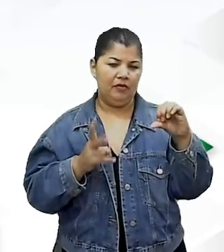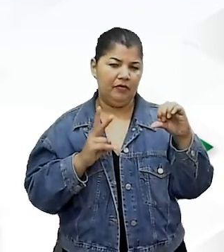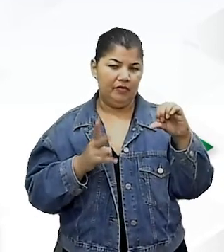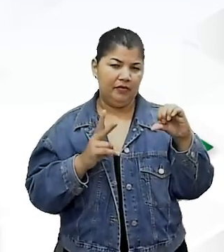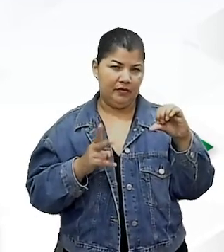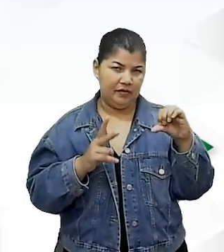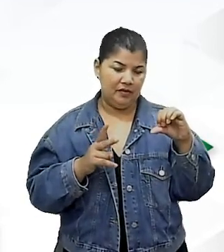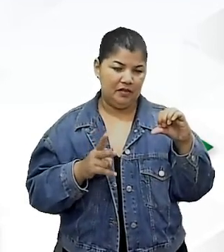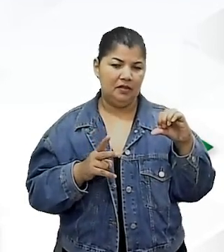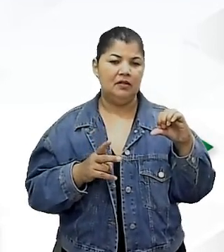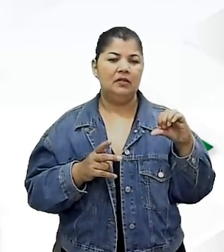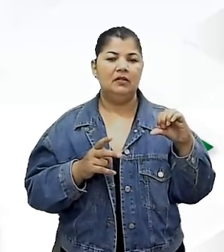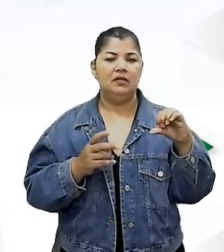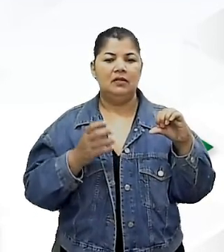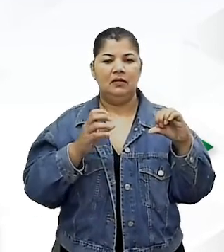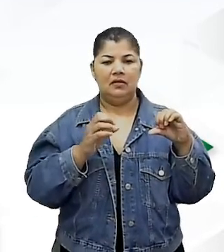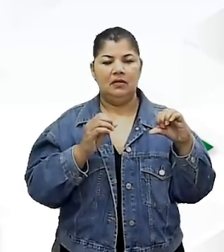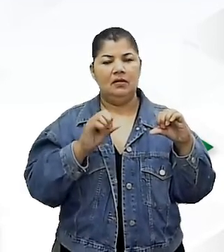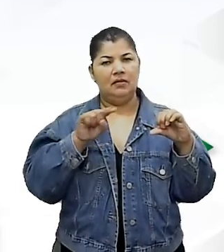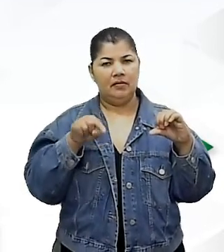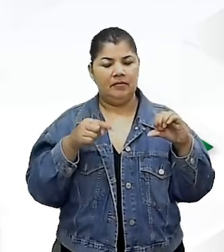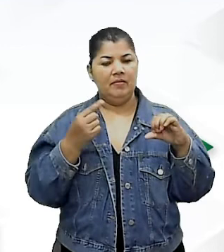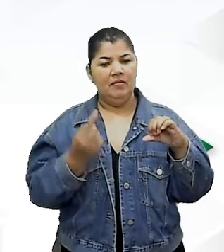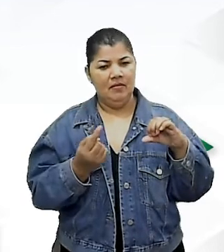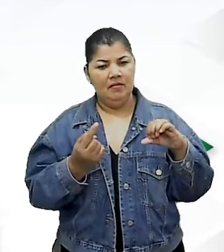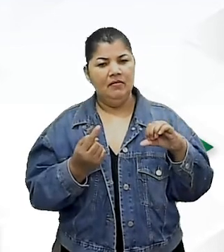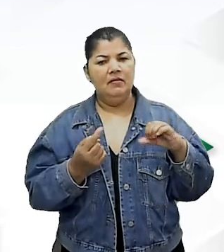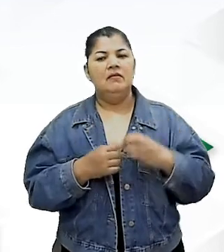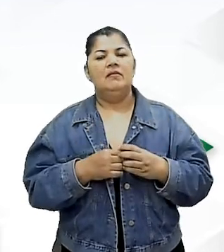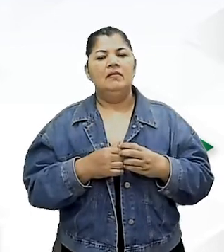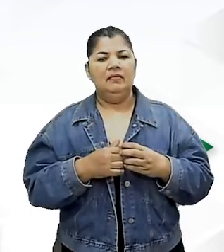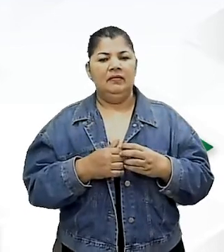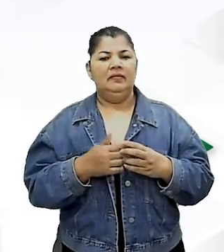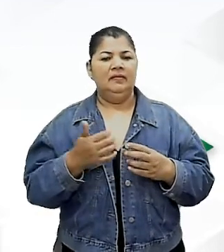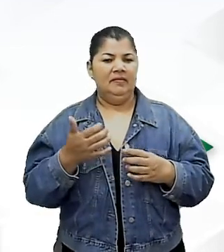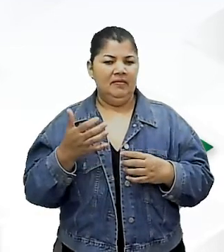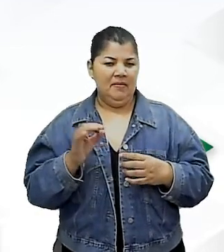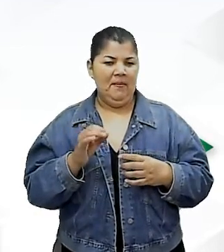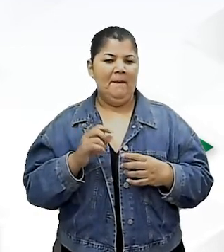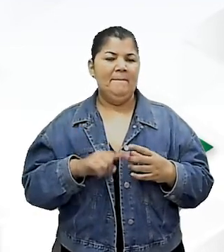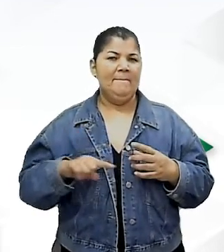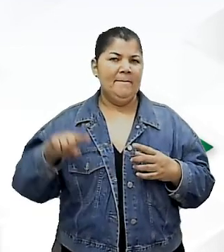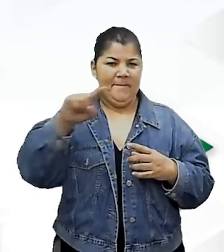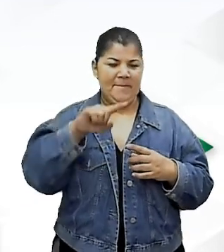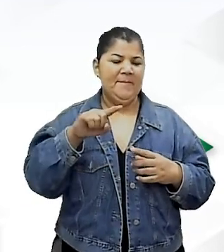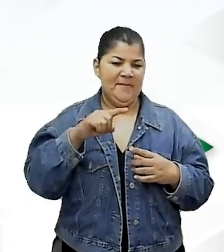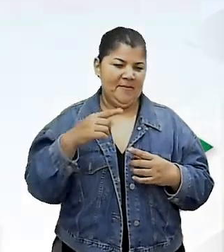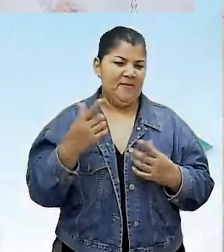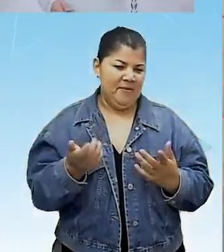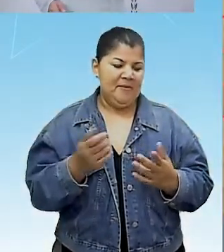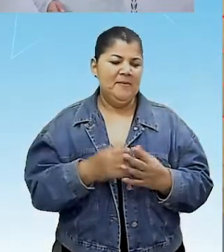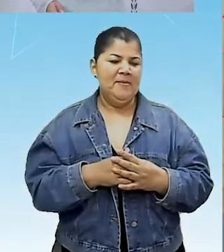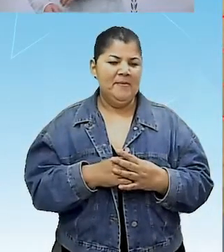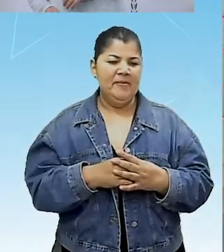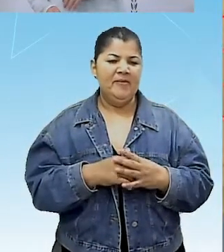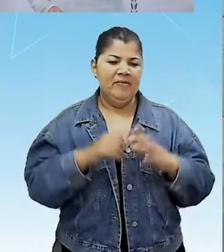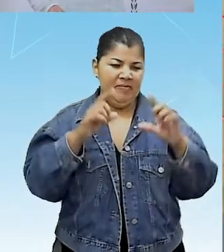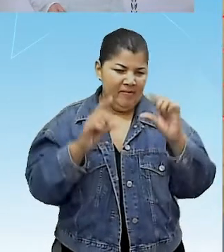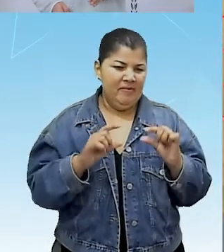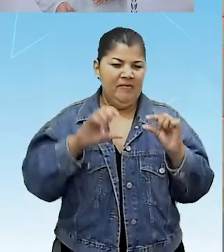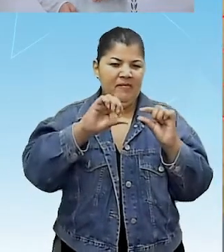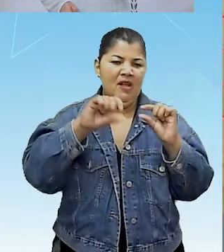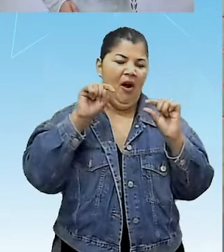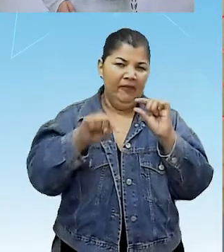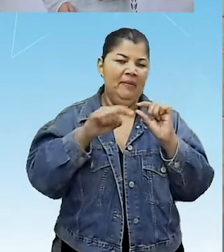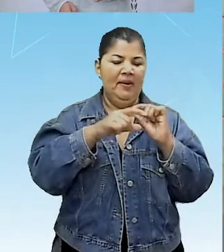esse 9,1 no caso, né? E vamos trabalhar aí com 10 elevado ao cubo. Por quê? Porque eu vou reduzir, ó, 9.100, eu